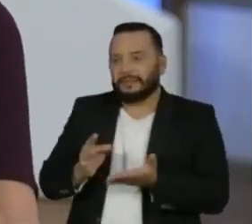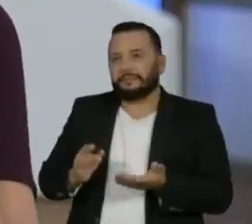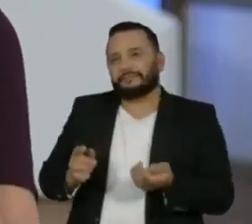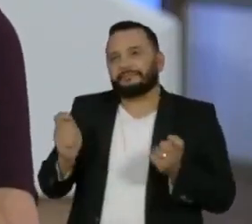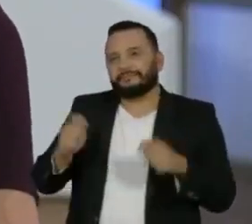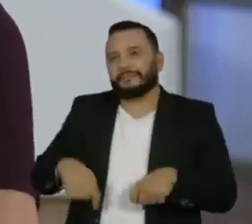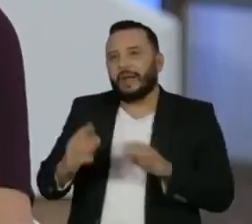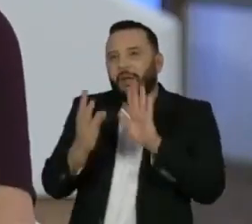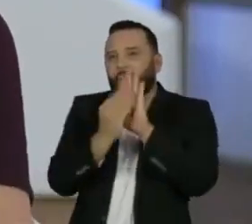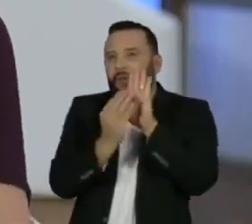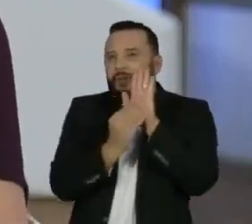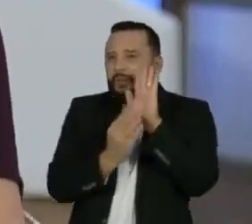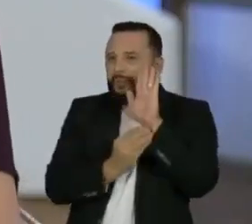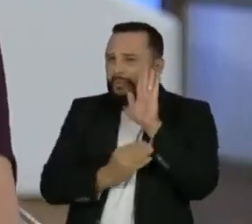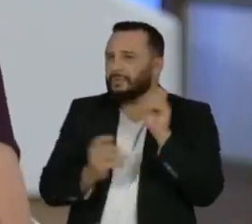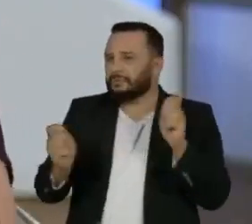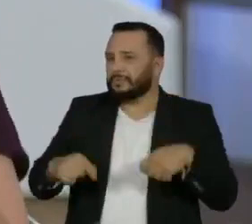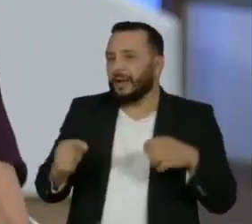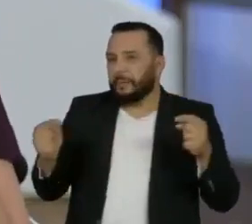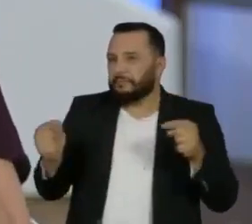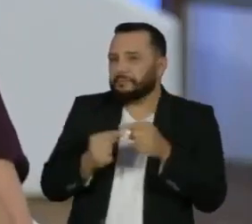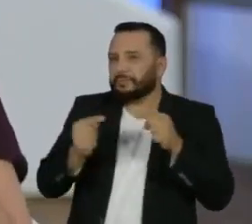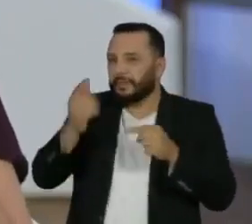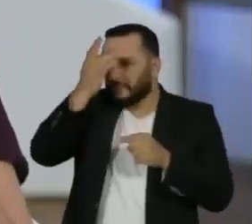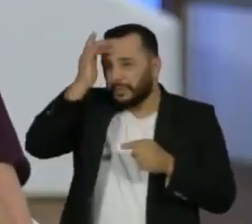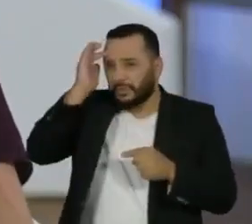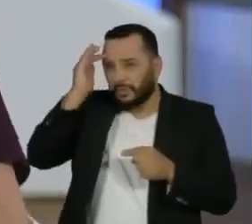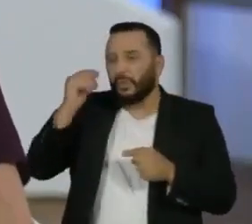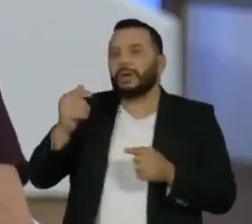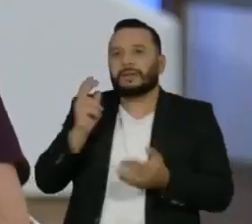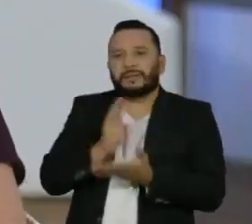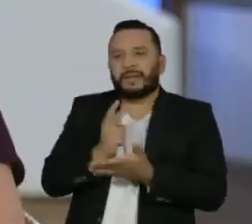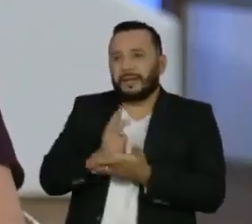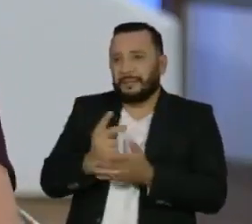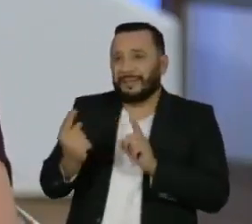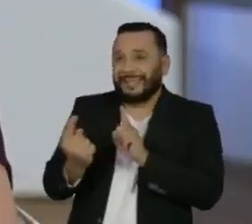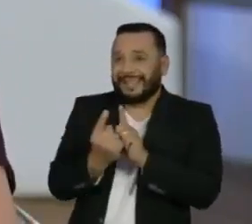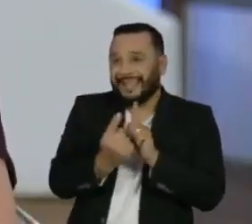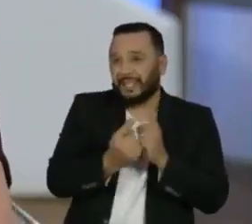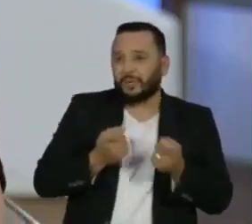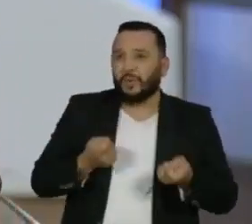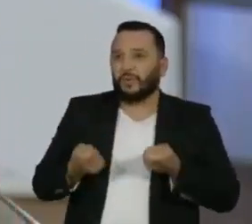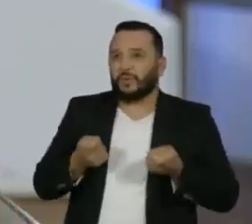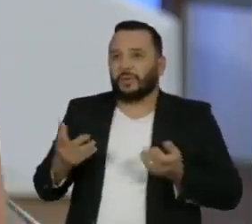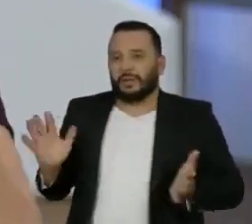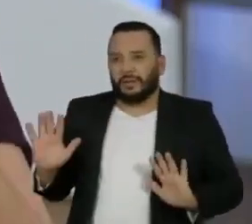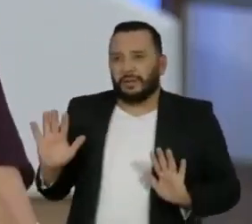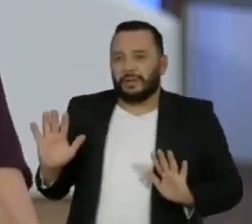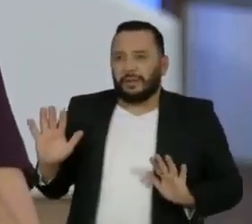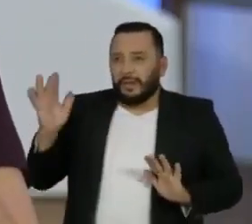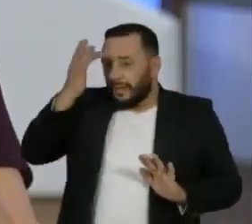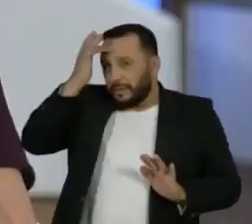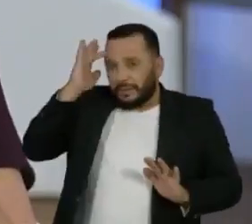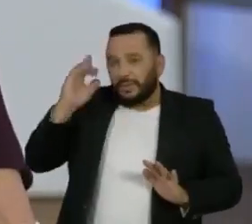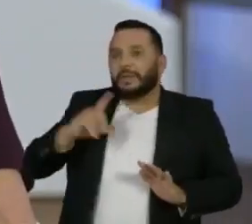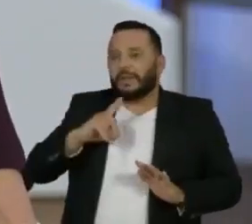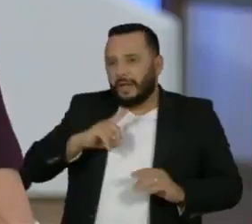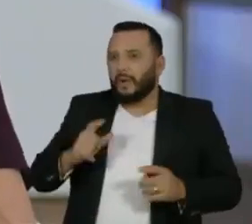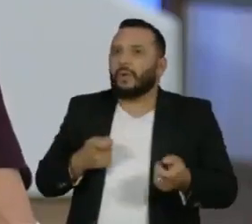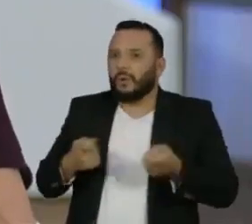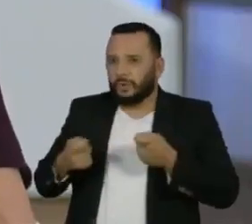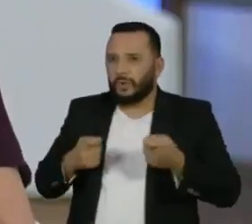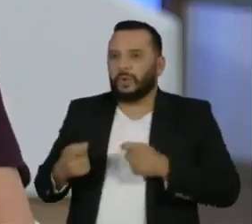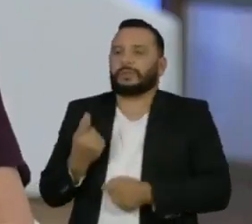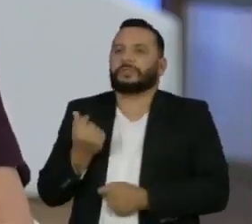camada de conteúdo ali que vai permitir, de novo, o cliente estar no controle. Isso é o que a gente mais quer, que as pessoas elas tenham de volta o controle sobre as